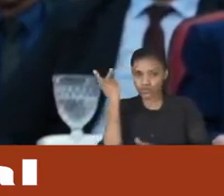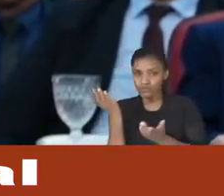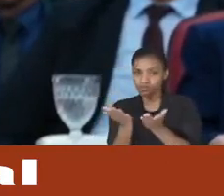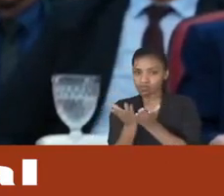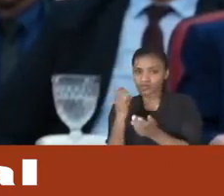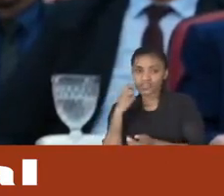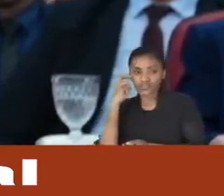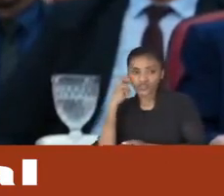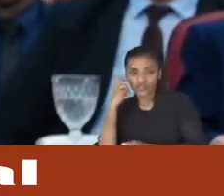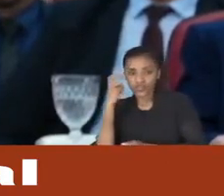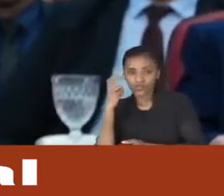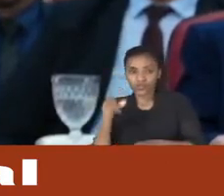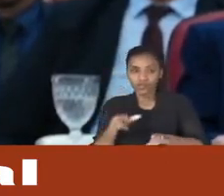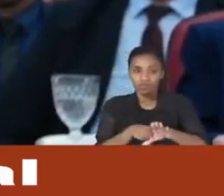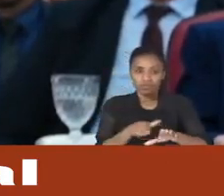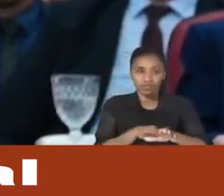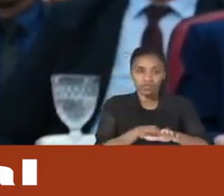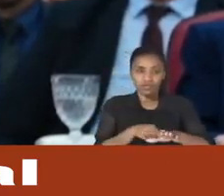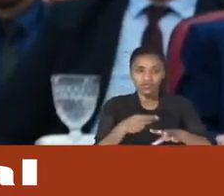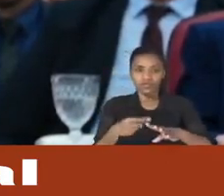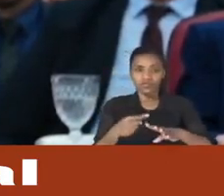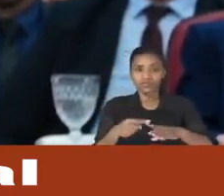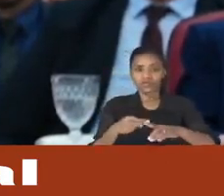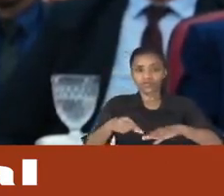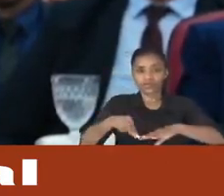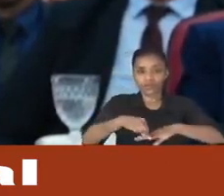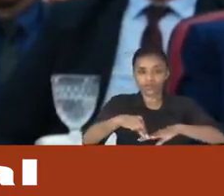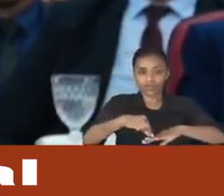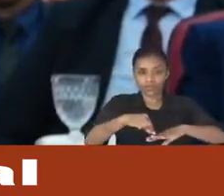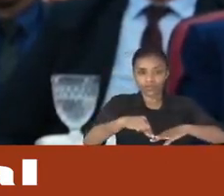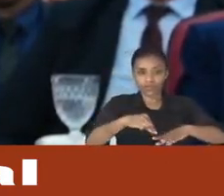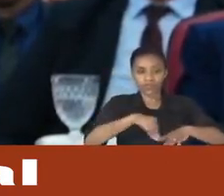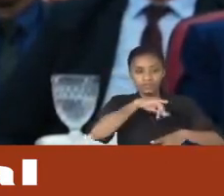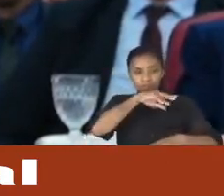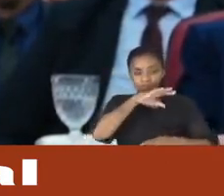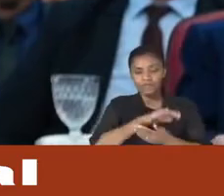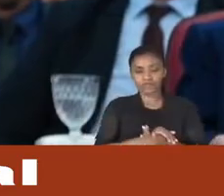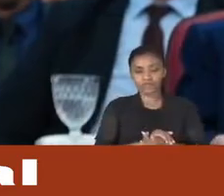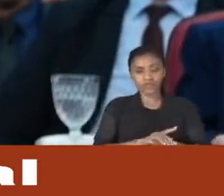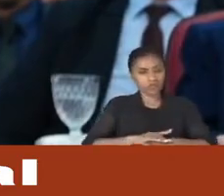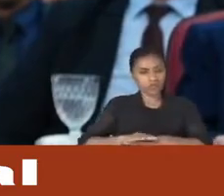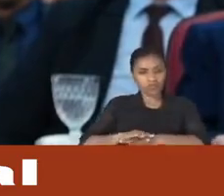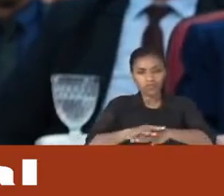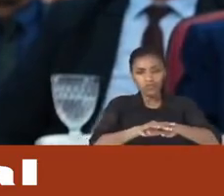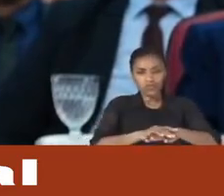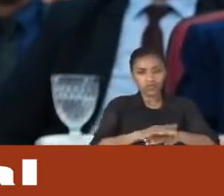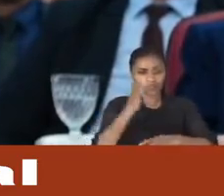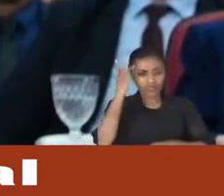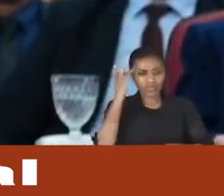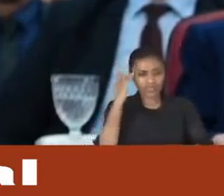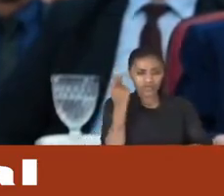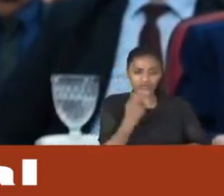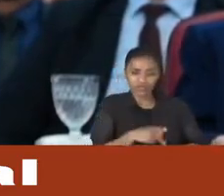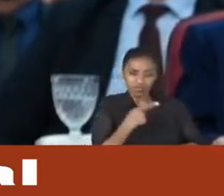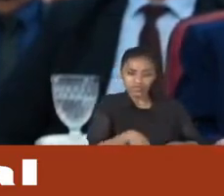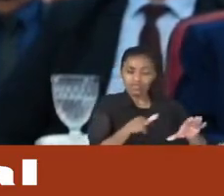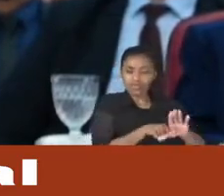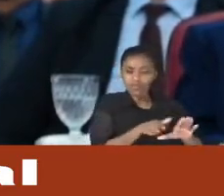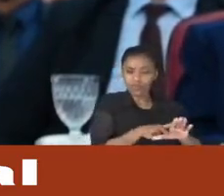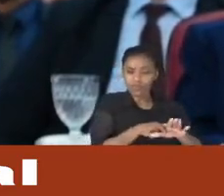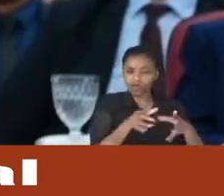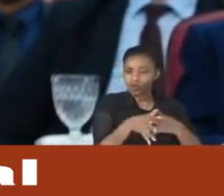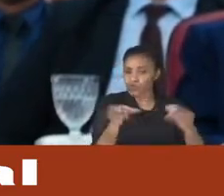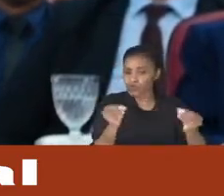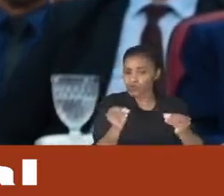dele parece um chofar, né? Olho de peixe. Você acha que esse seu pé é chulezento que cura